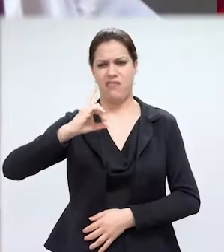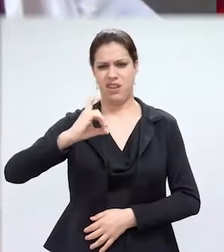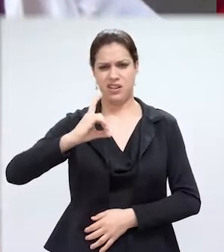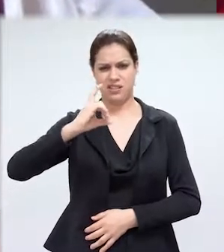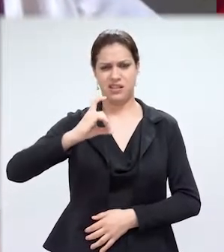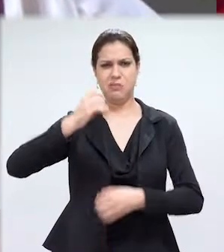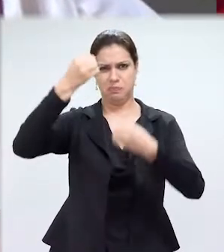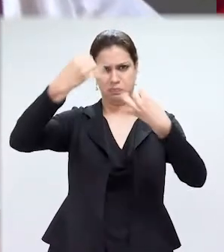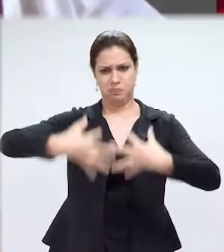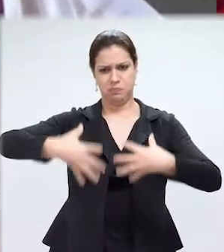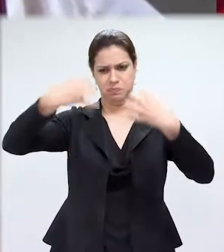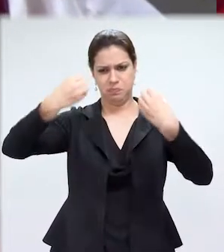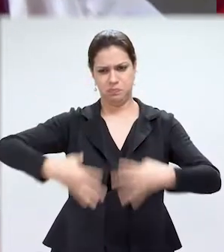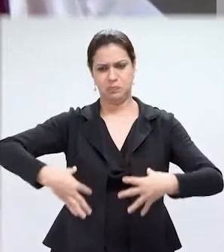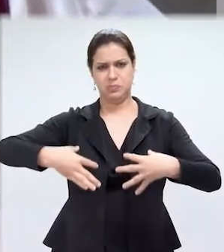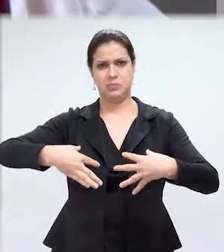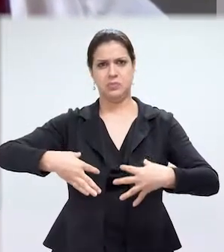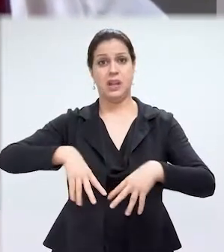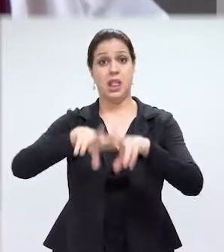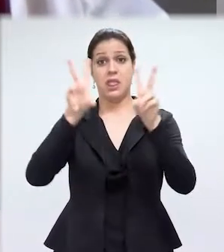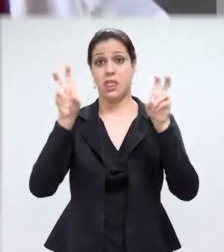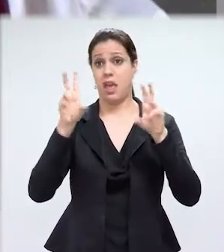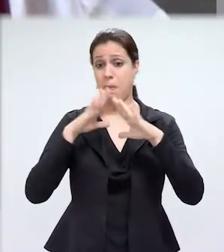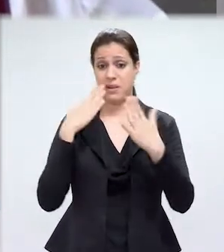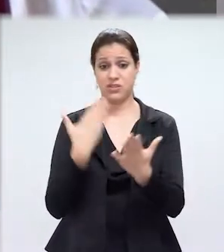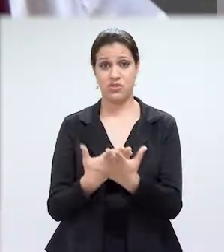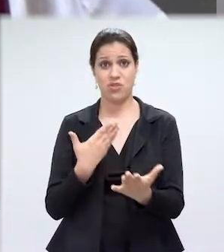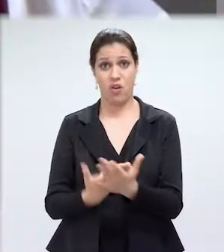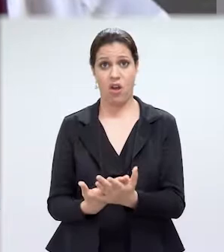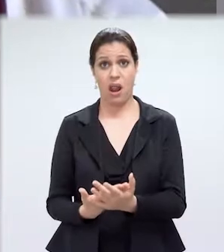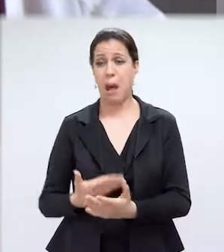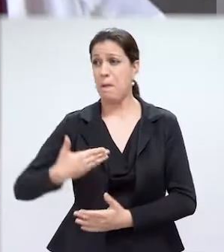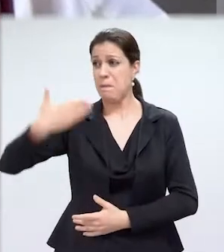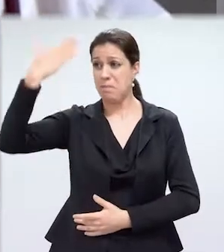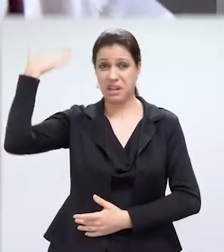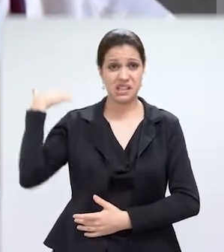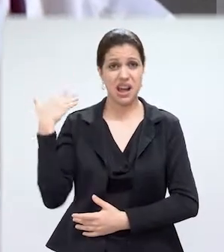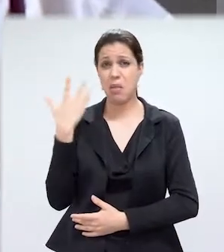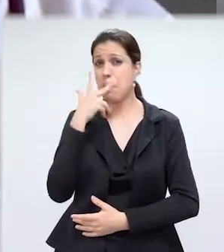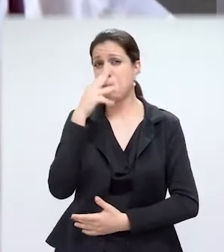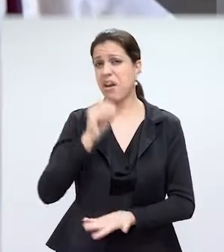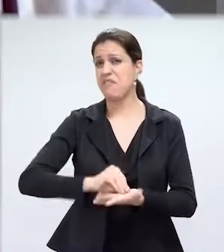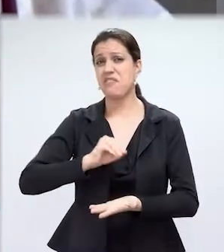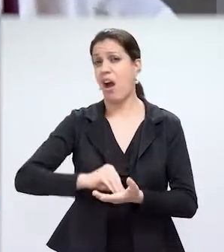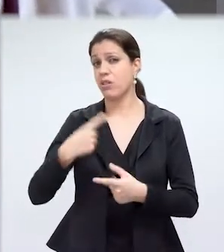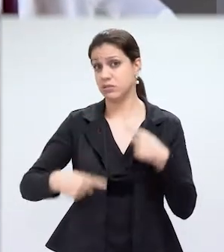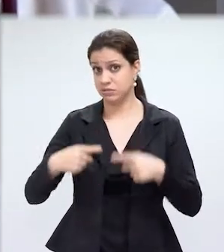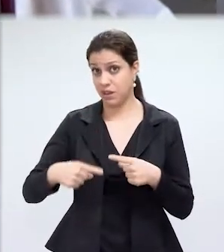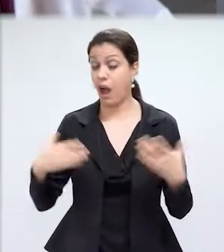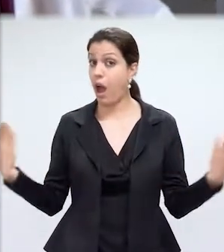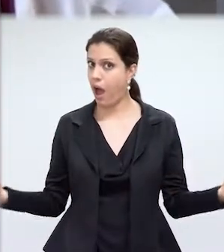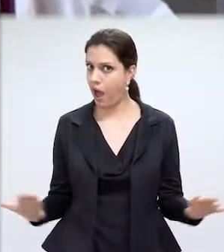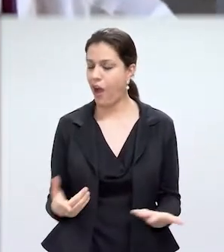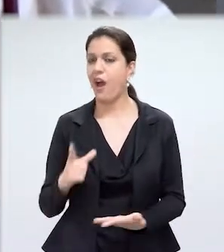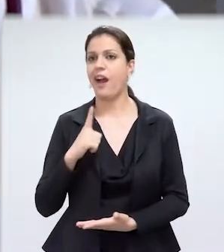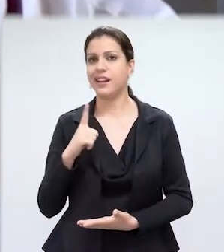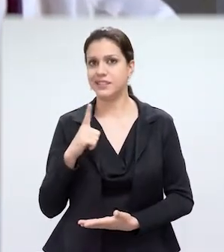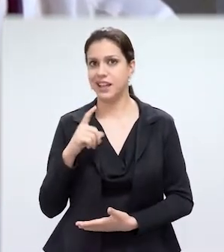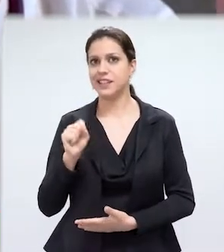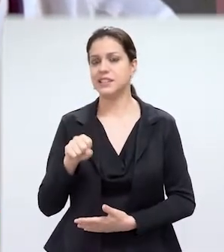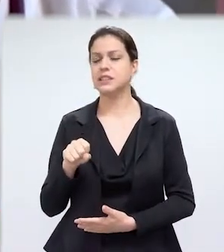estão acontecendo, abordando problemas escolares, problemas que muitas vezes não tinha espaço para eles